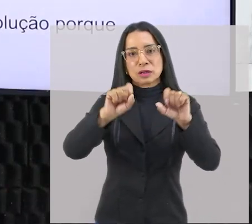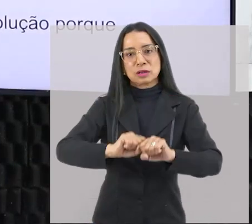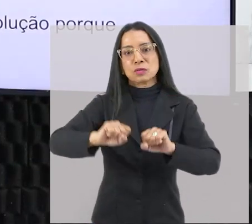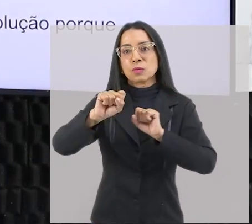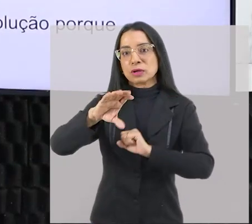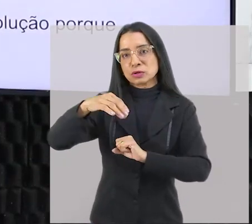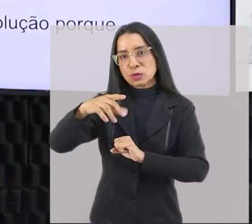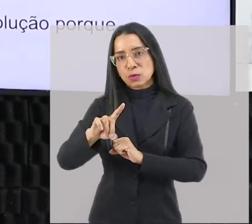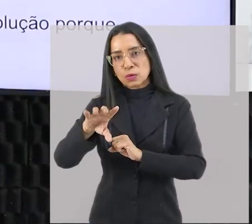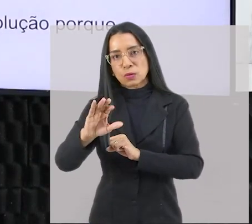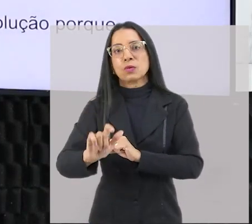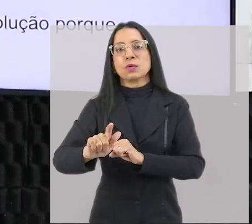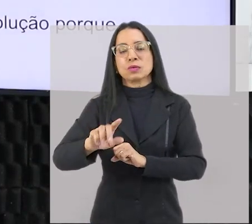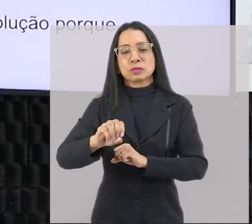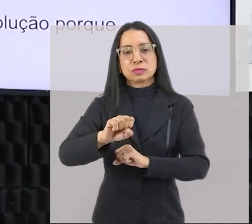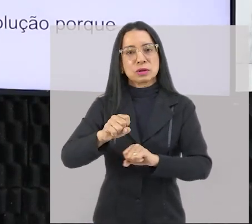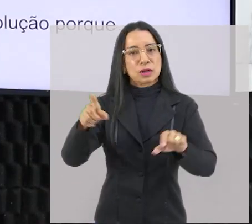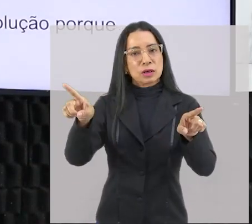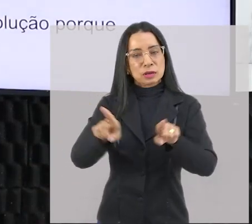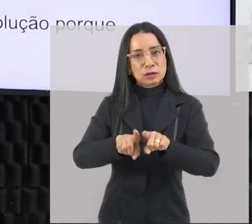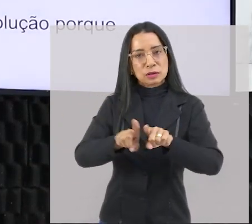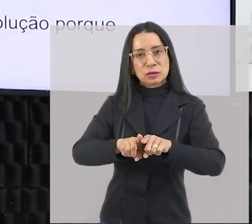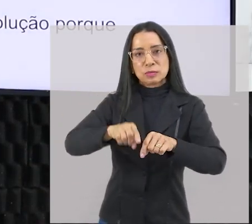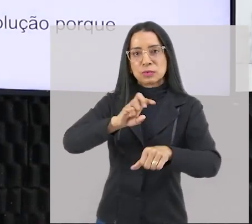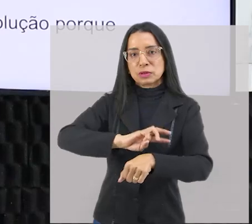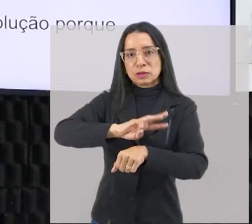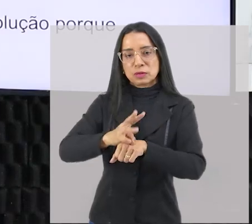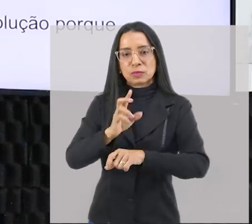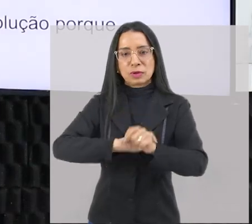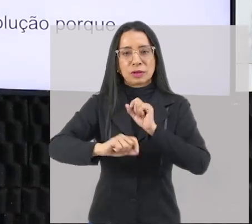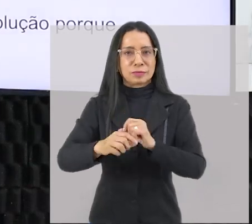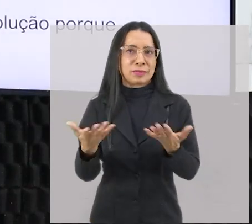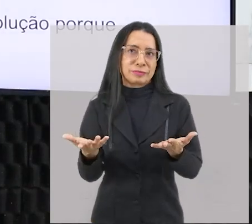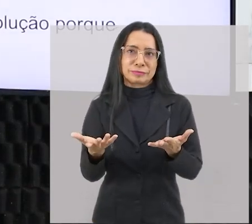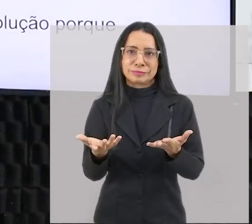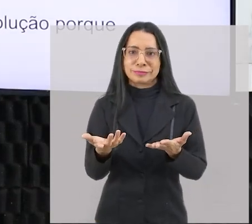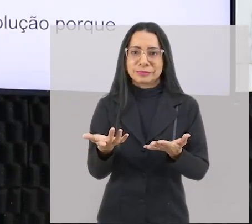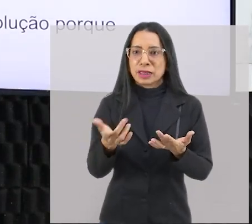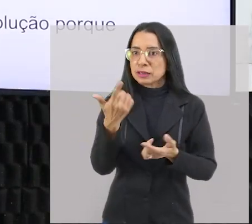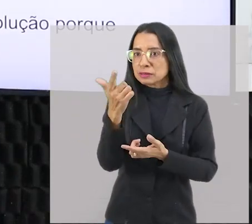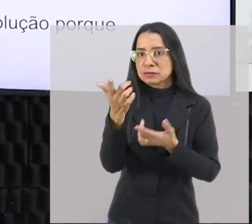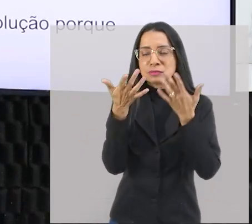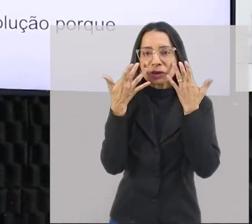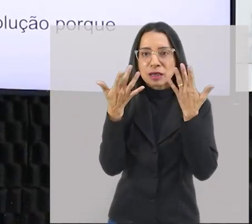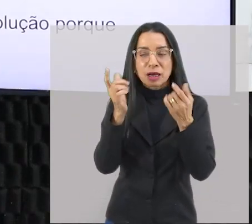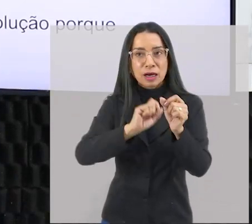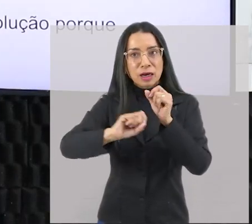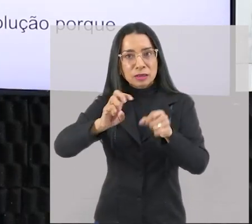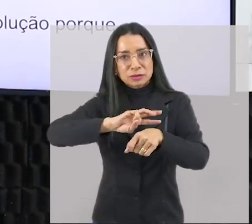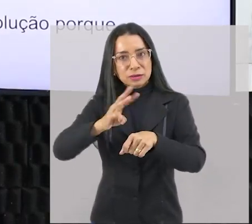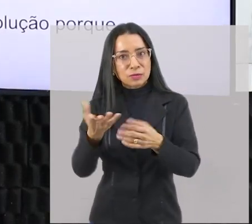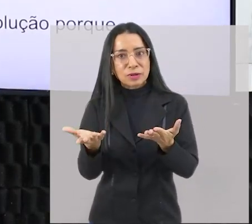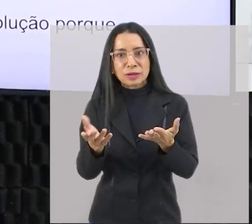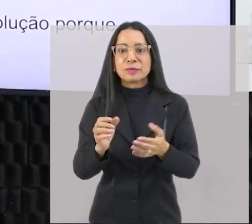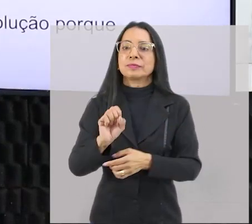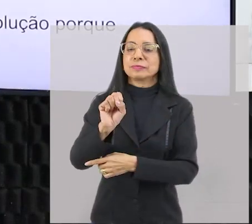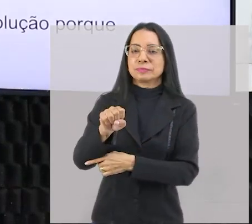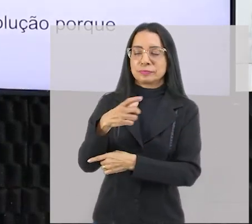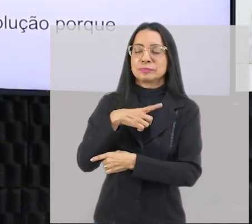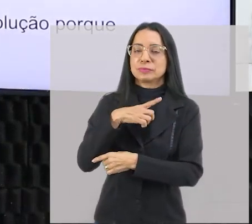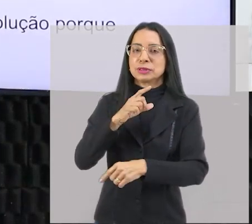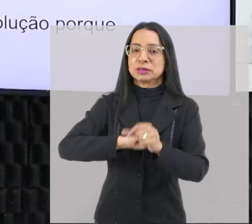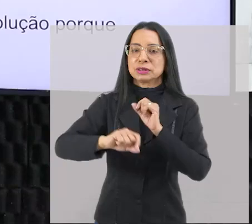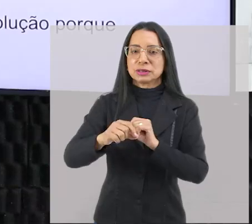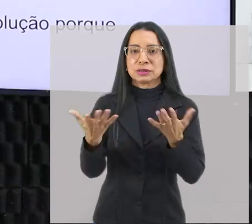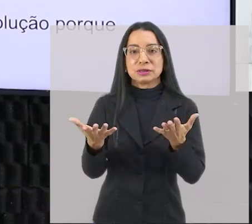inclusive na UEMA. Pois é, não dá para você fugir disso. Ah, não cai arte na UEMA, cai sim, só não cai diretamente do jeito que você imagina, está lá